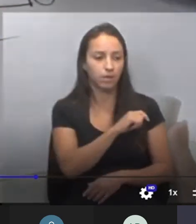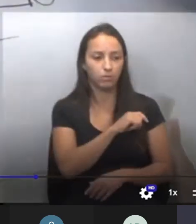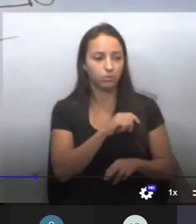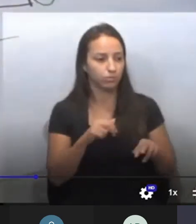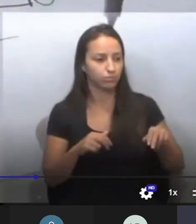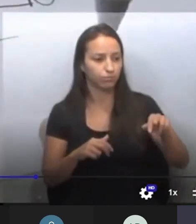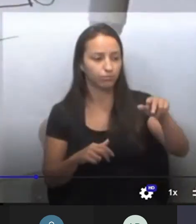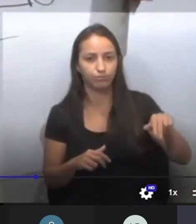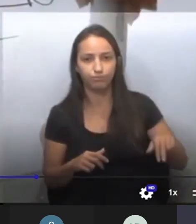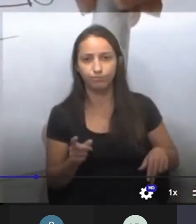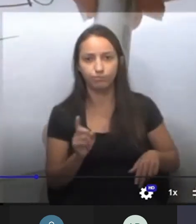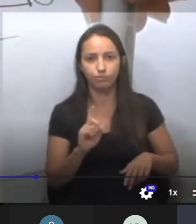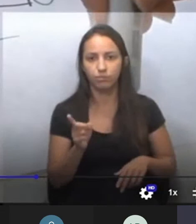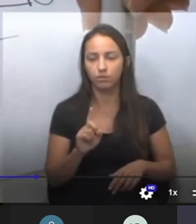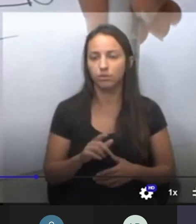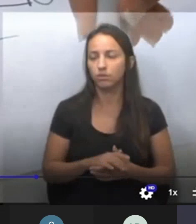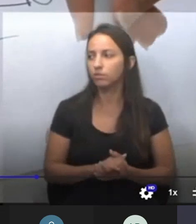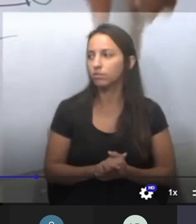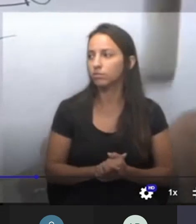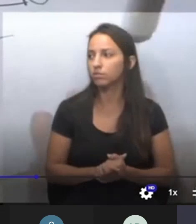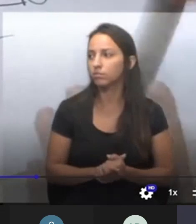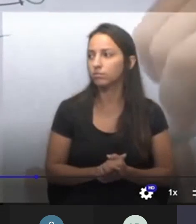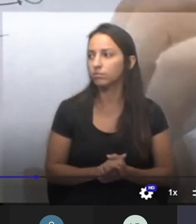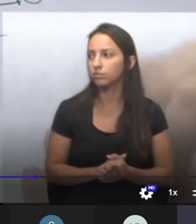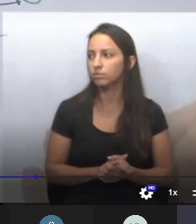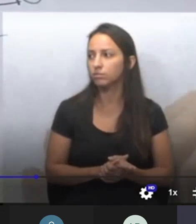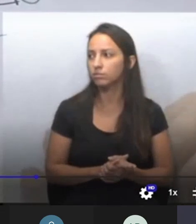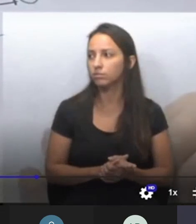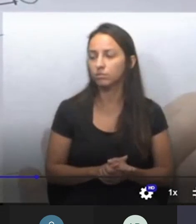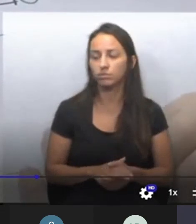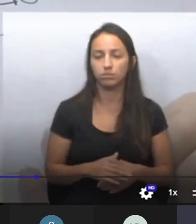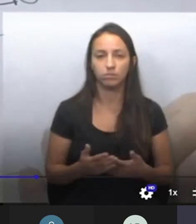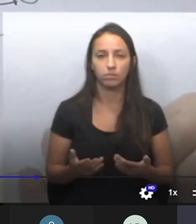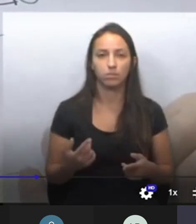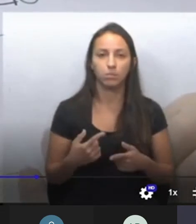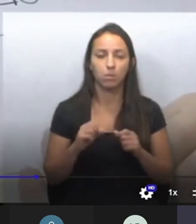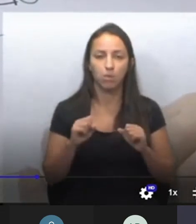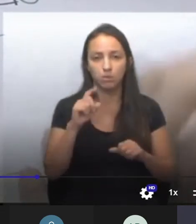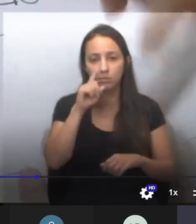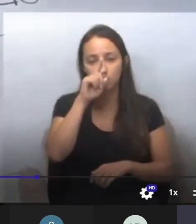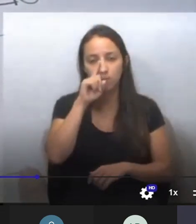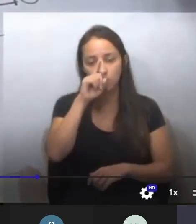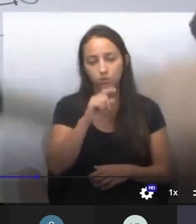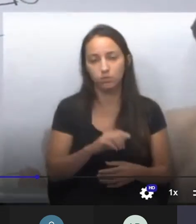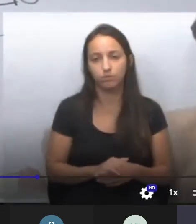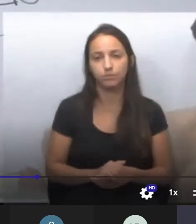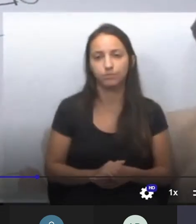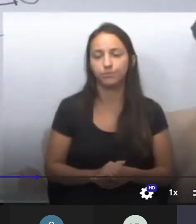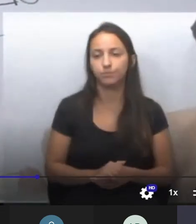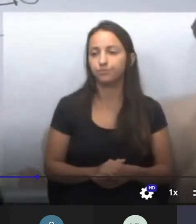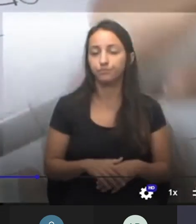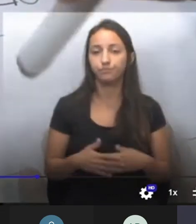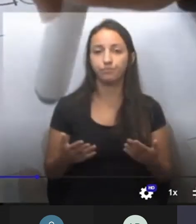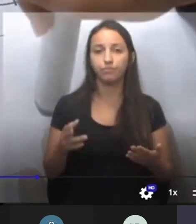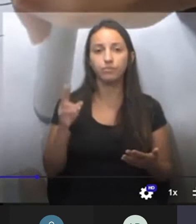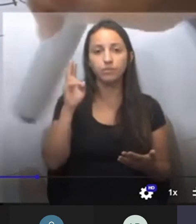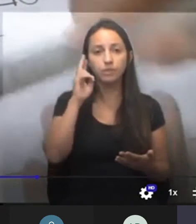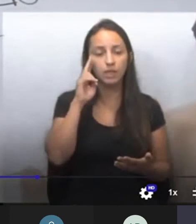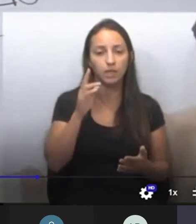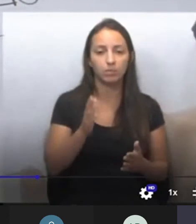subam aqui e vá para as partes de serviços, partes que possam ser perigosas para eles, certo? Lembra